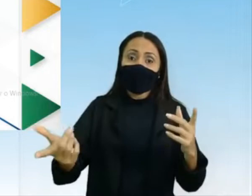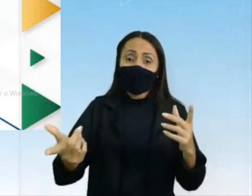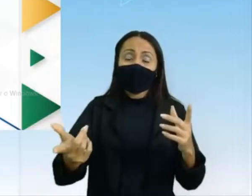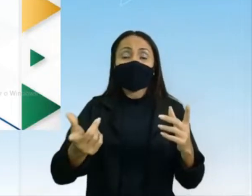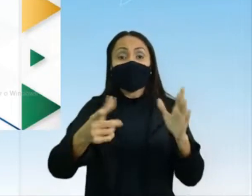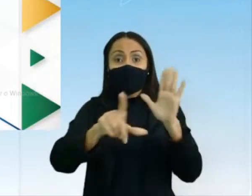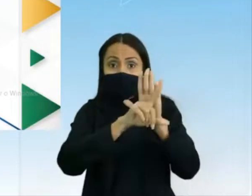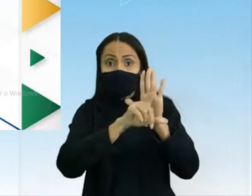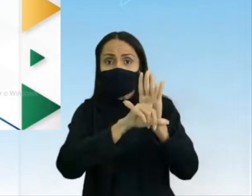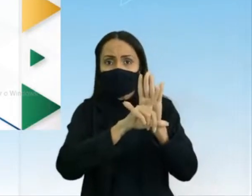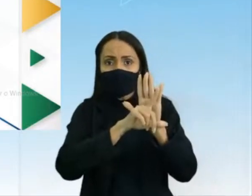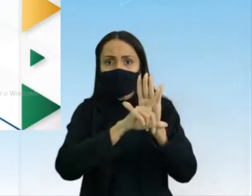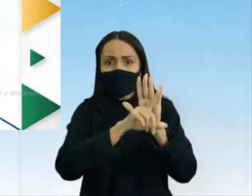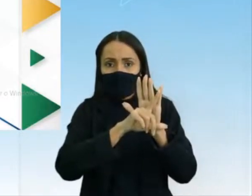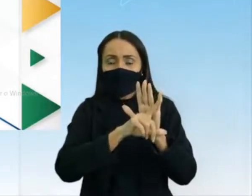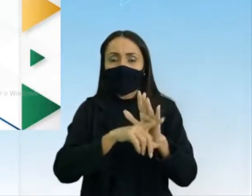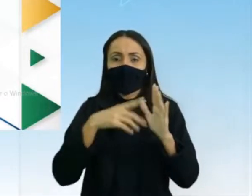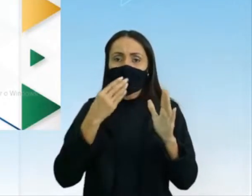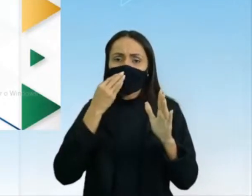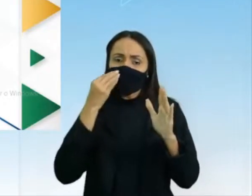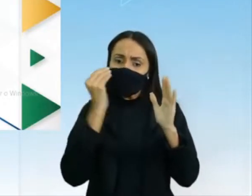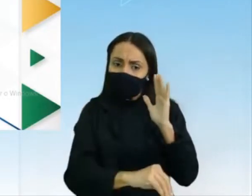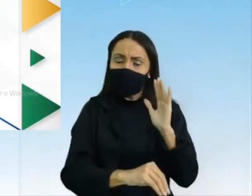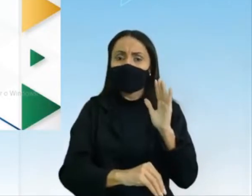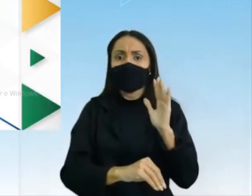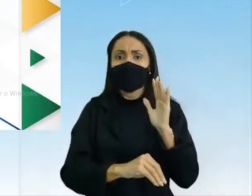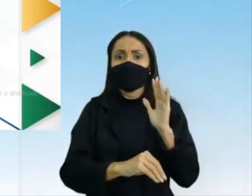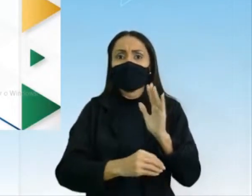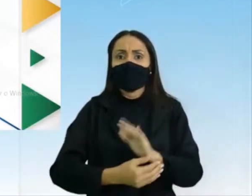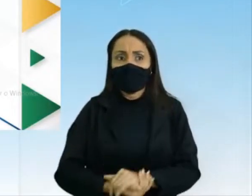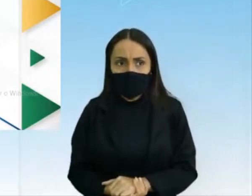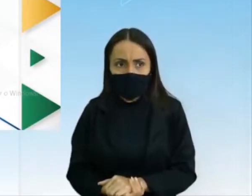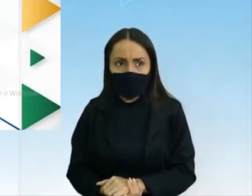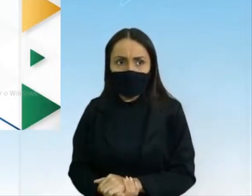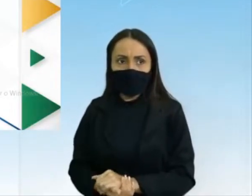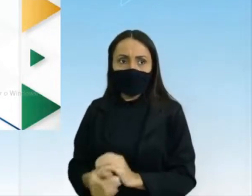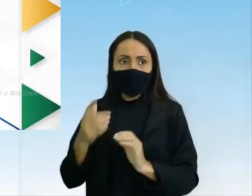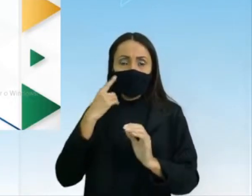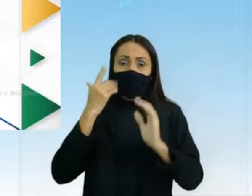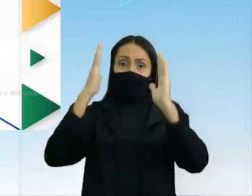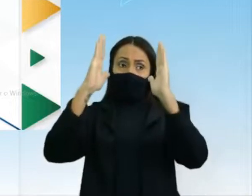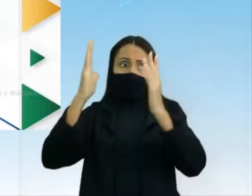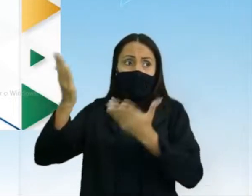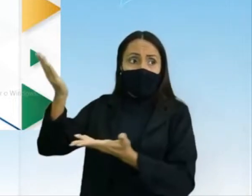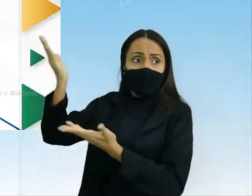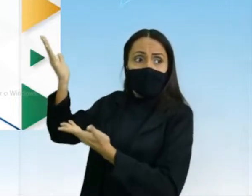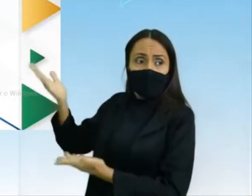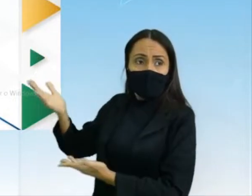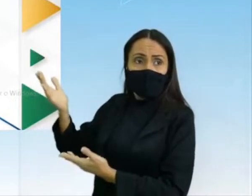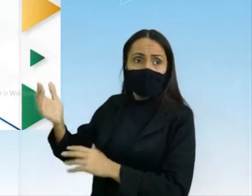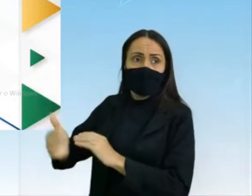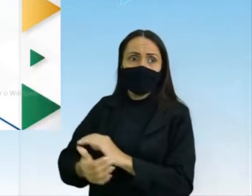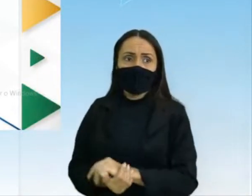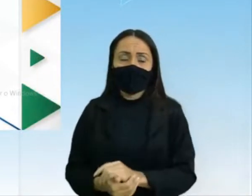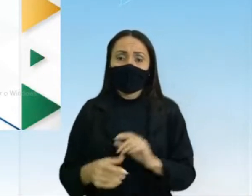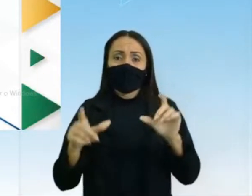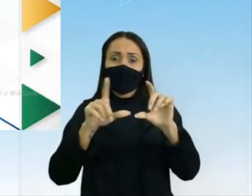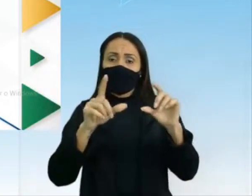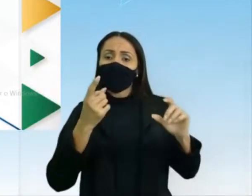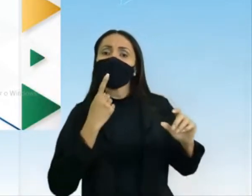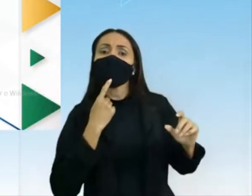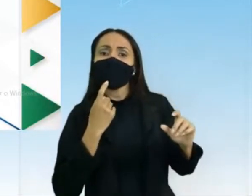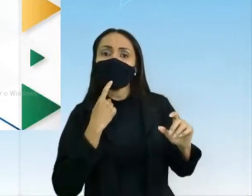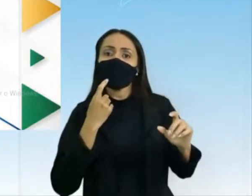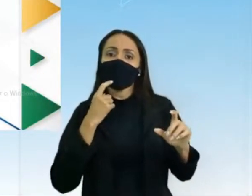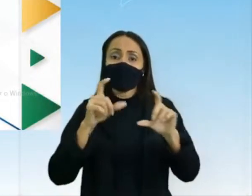aqui, nós temos as letras violência, tem lei em caixa alta. Nós temos a cor